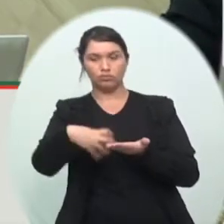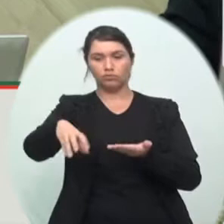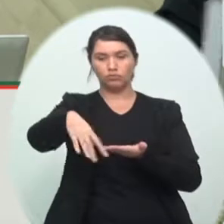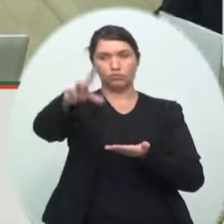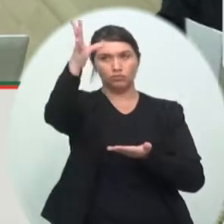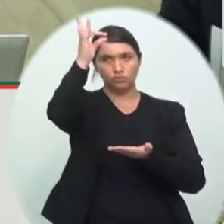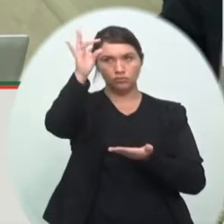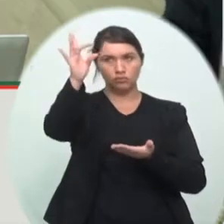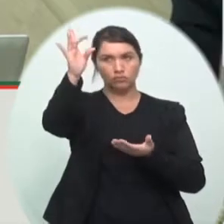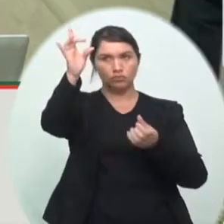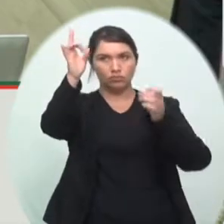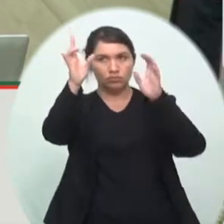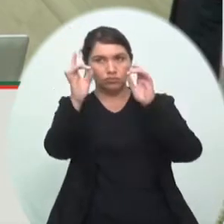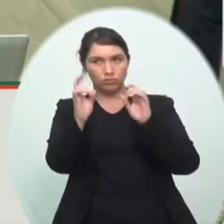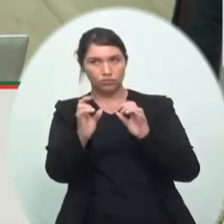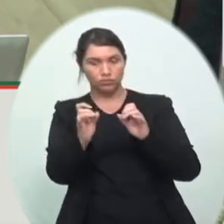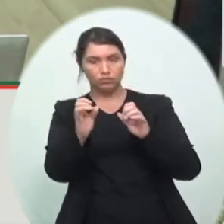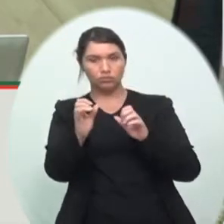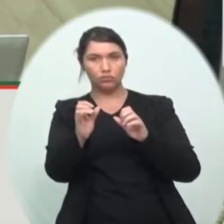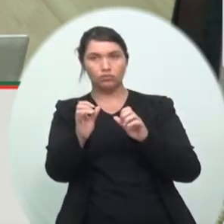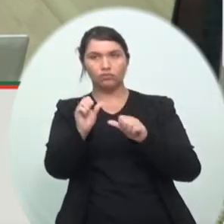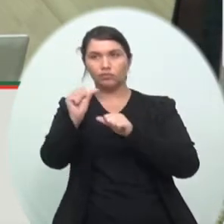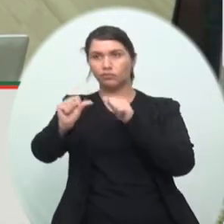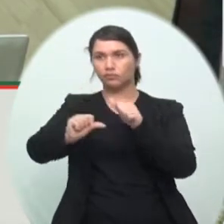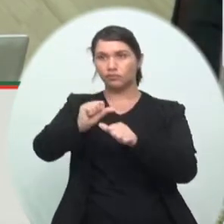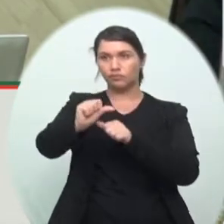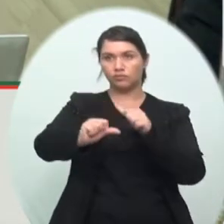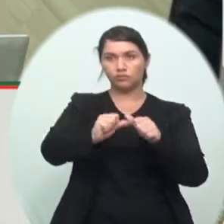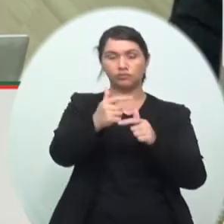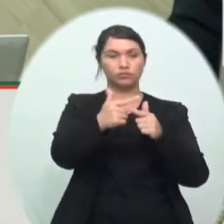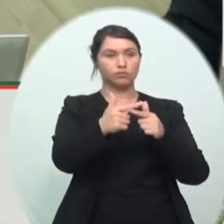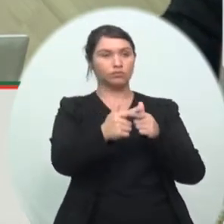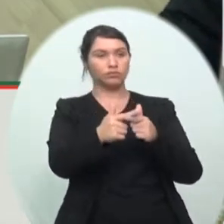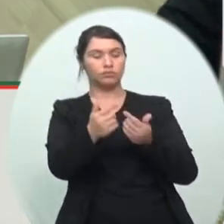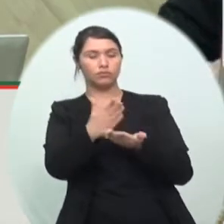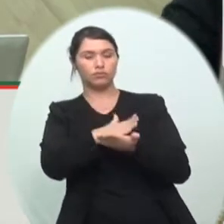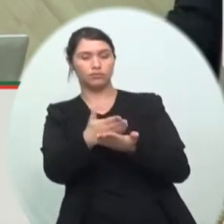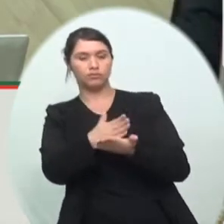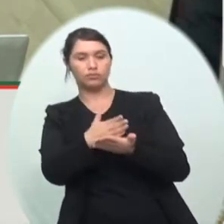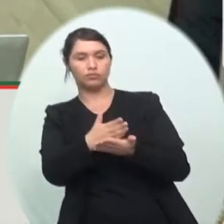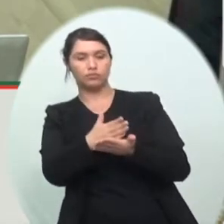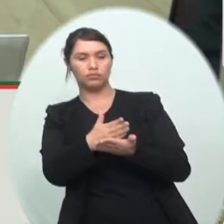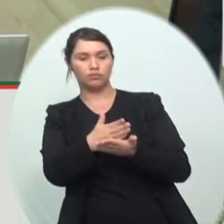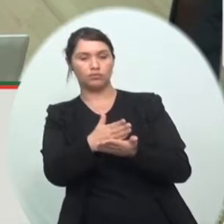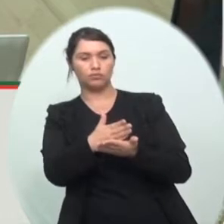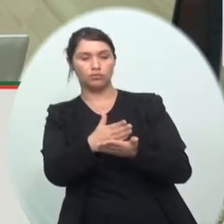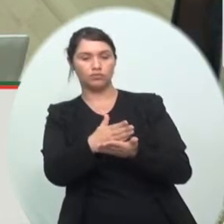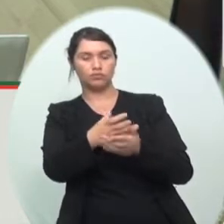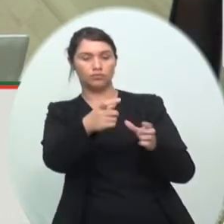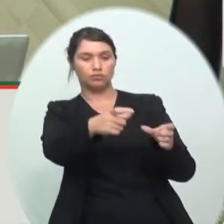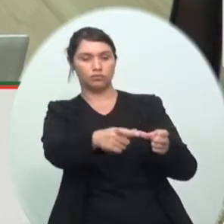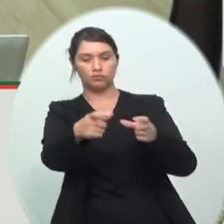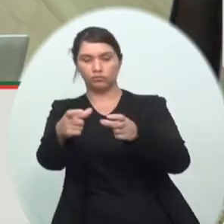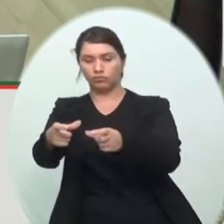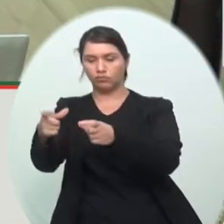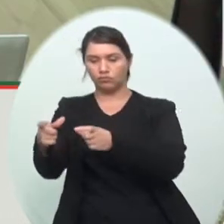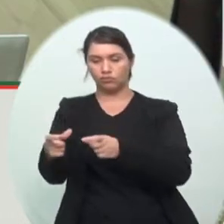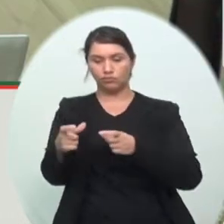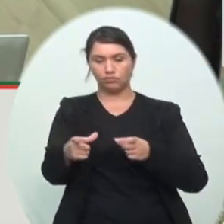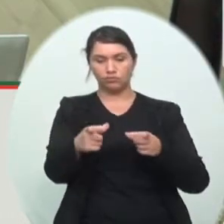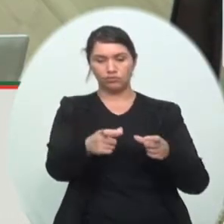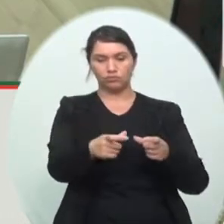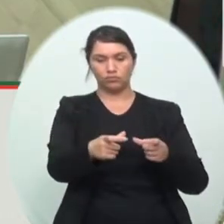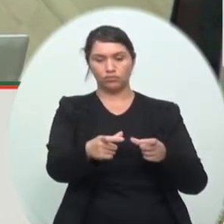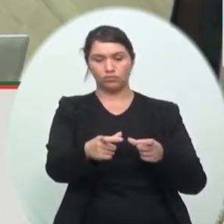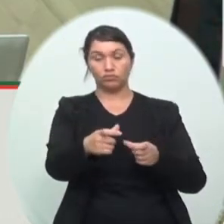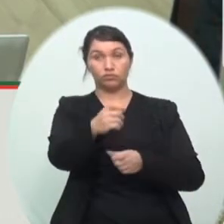outras providências. Tal medida visa a correção do zoneamento do solo de zona de áreas de preservação